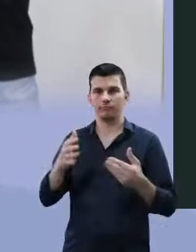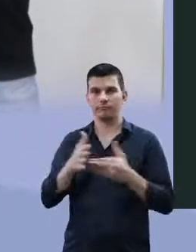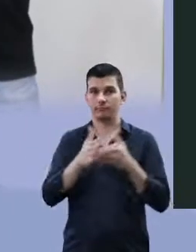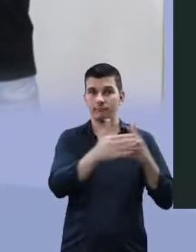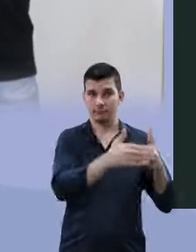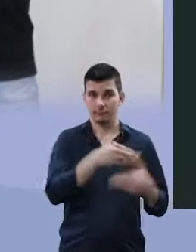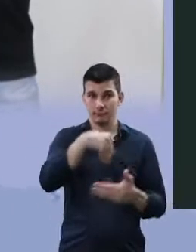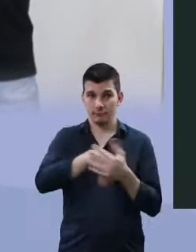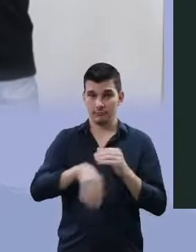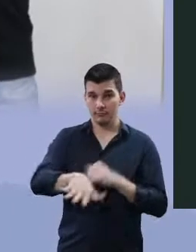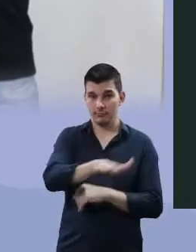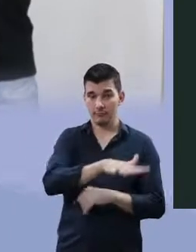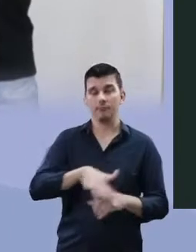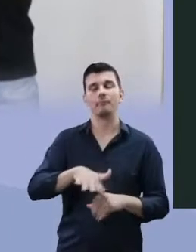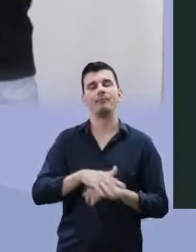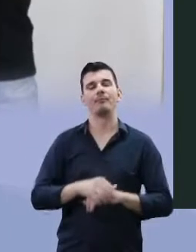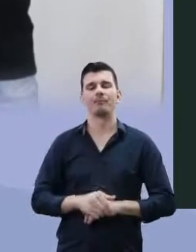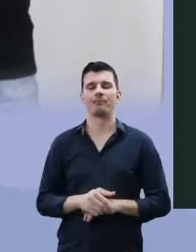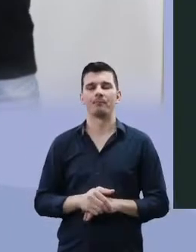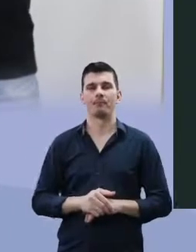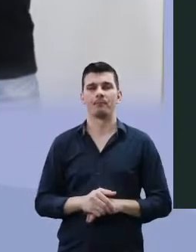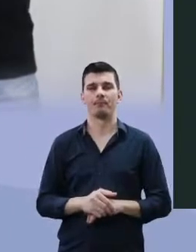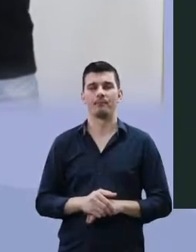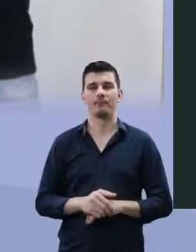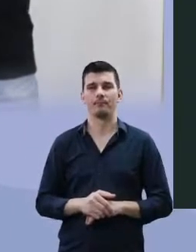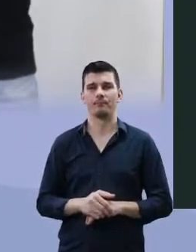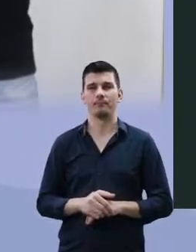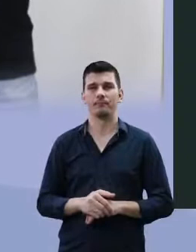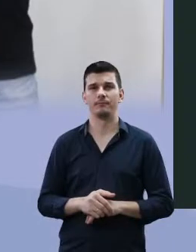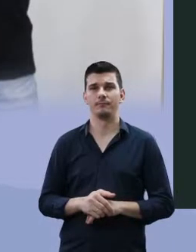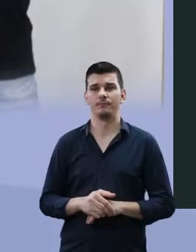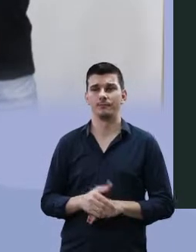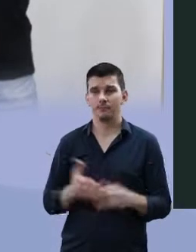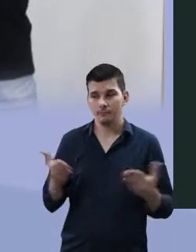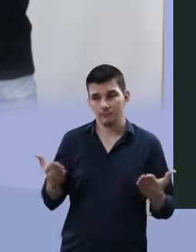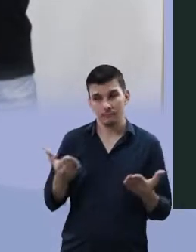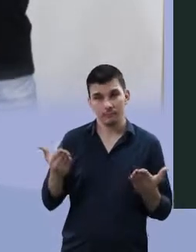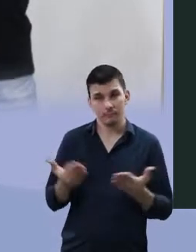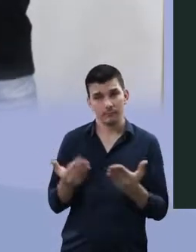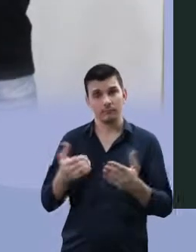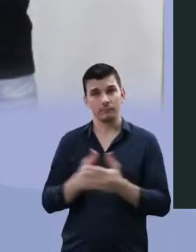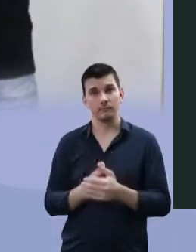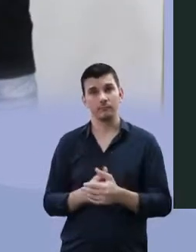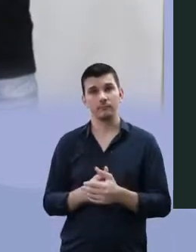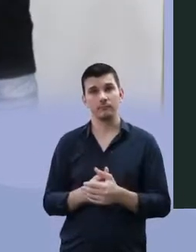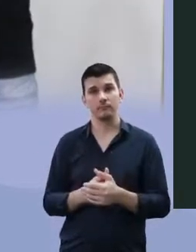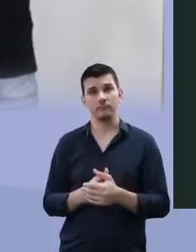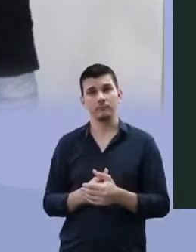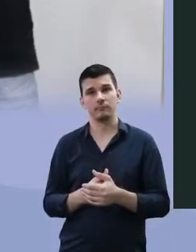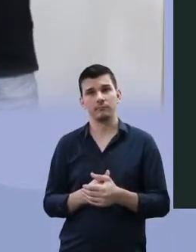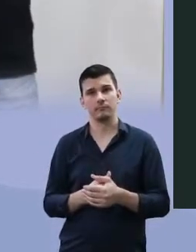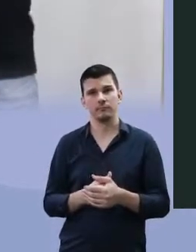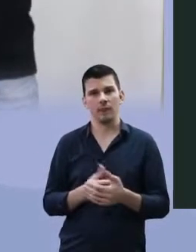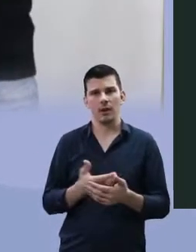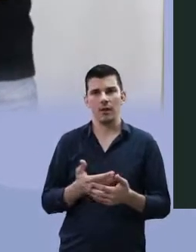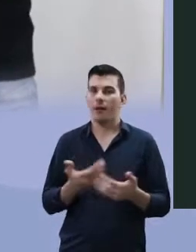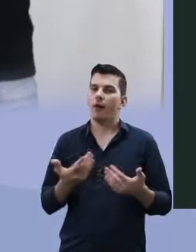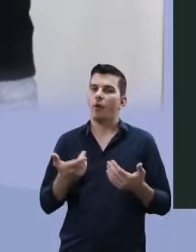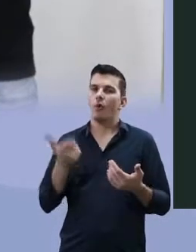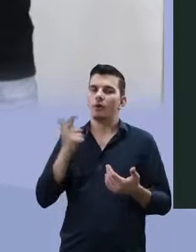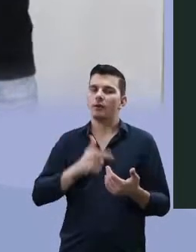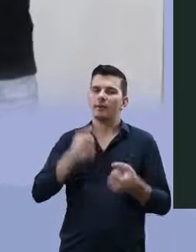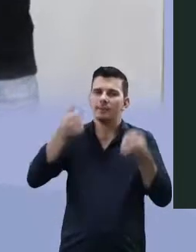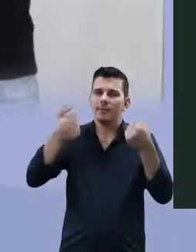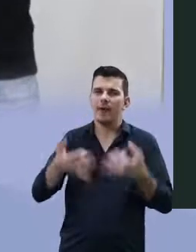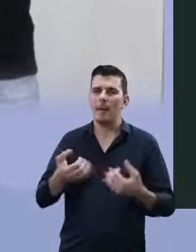que conseguem traduzir muito bem o problema do racismo no Brasil, que são os Racionais MC. Né? O trecho ali da música Negro e